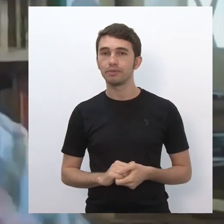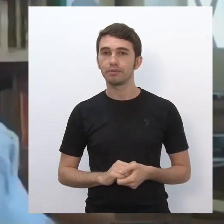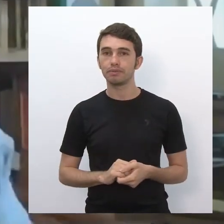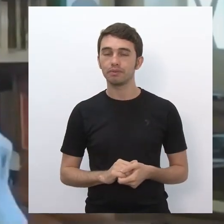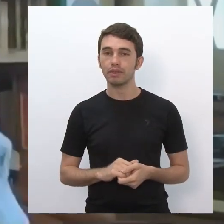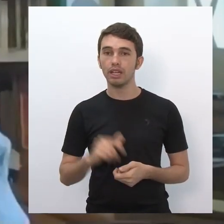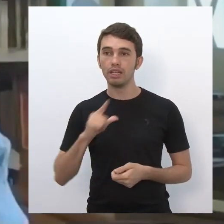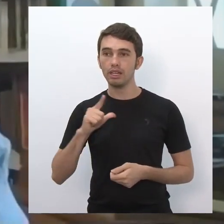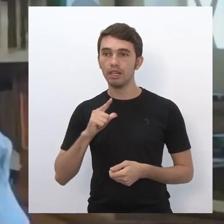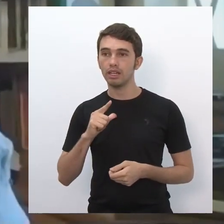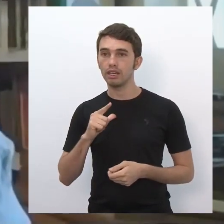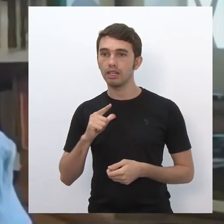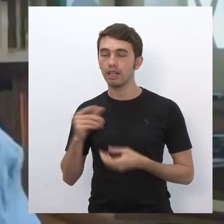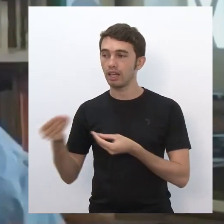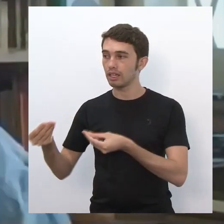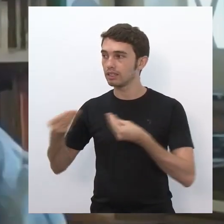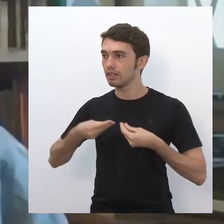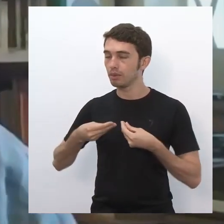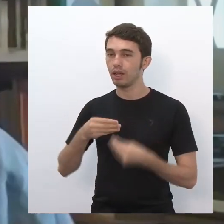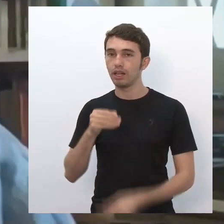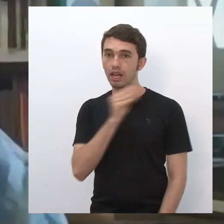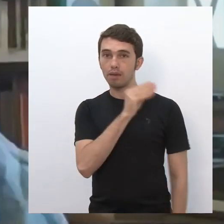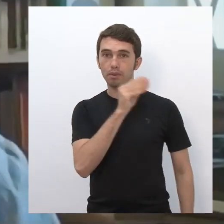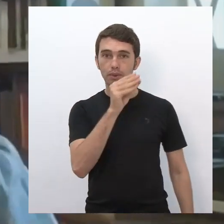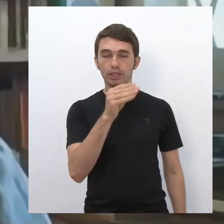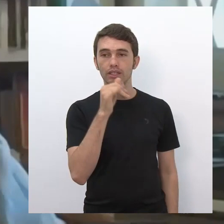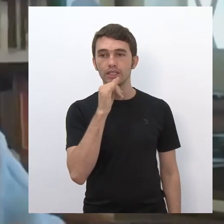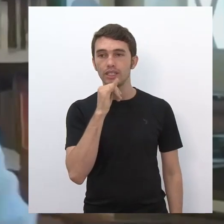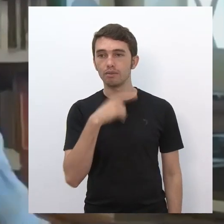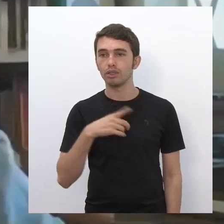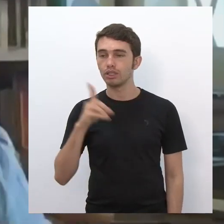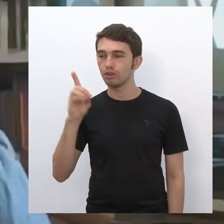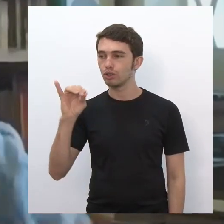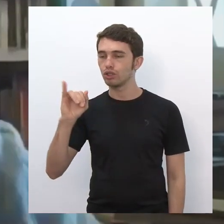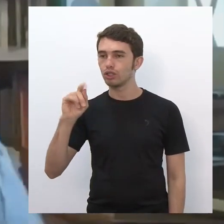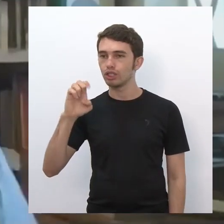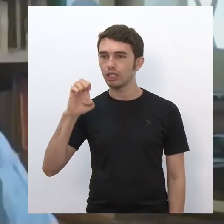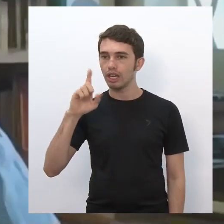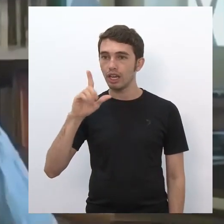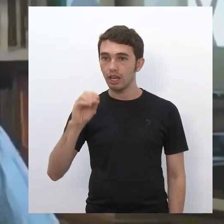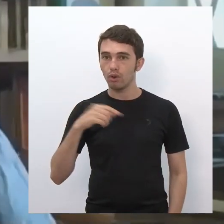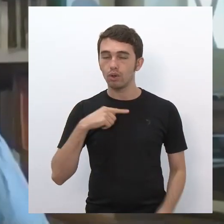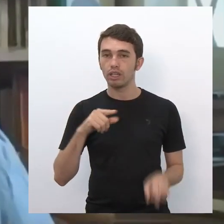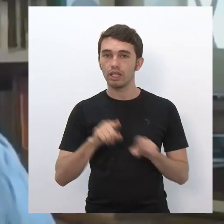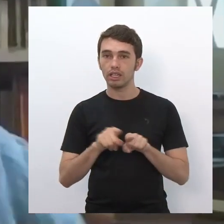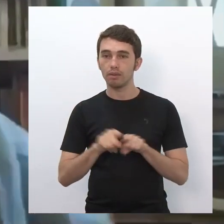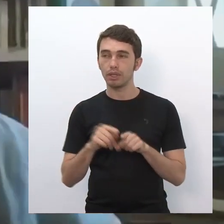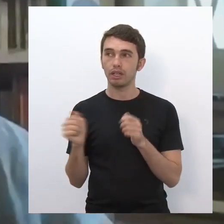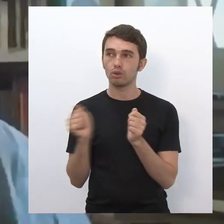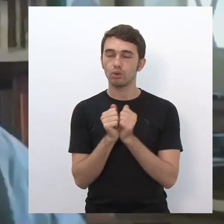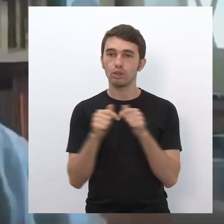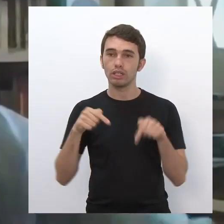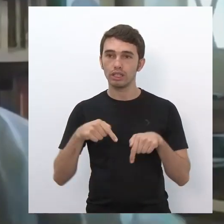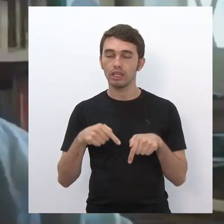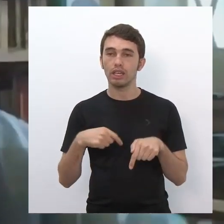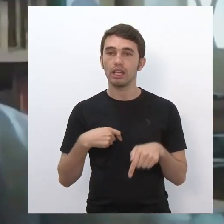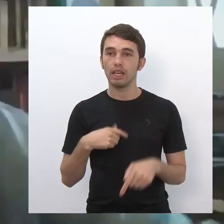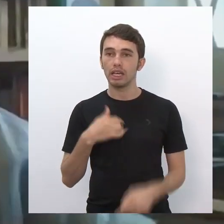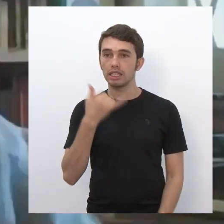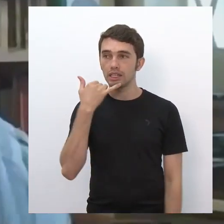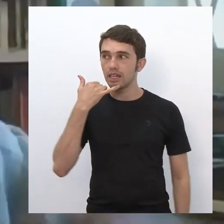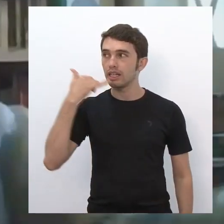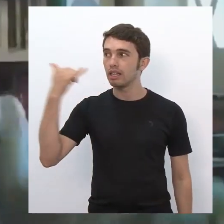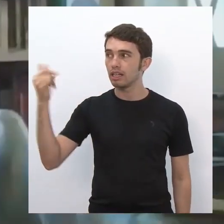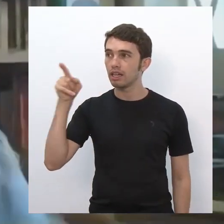está recebendo a biblioteca, né? Se o Diego, que está aqui com a gente, né, que daqui a pouco vai falar, liga para o